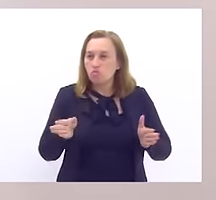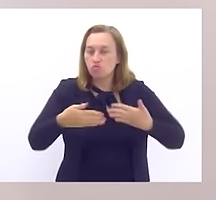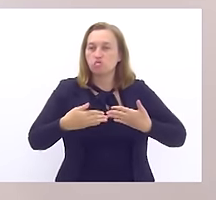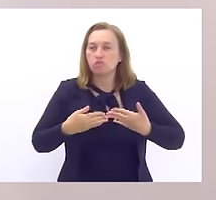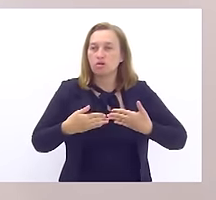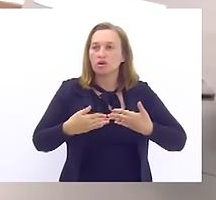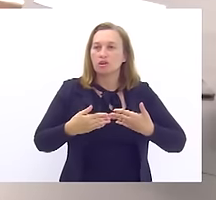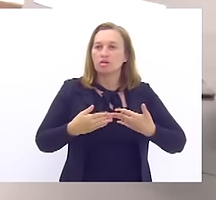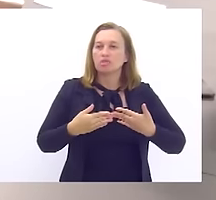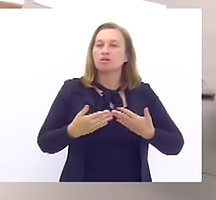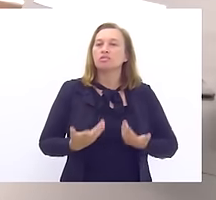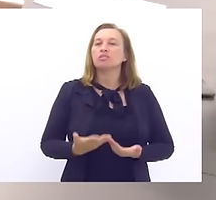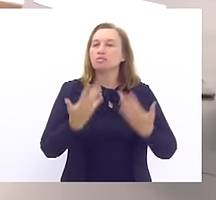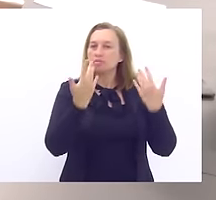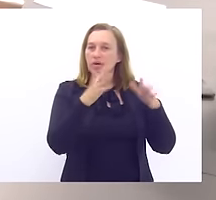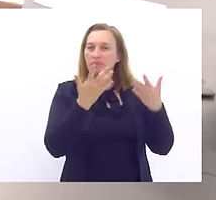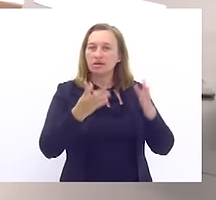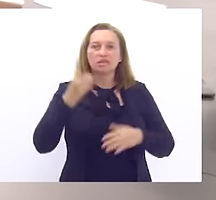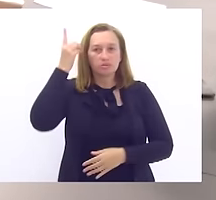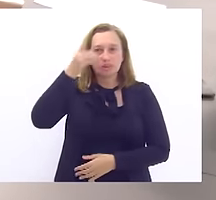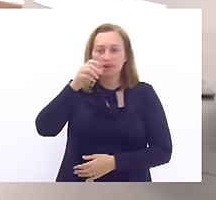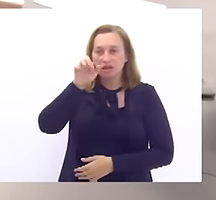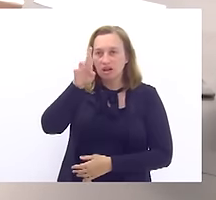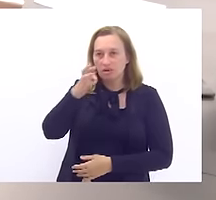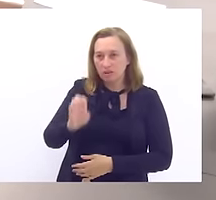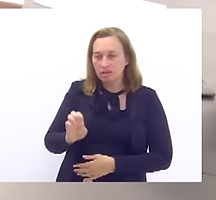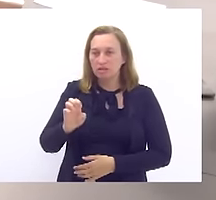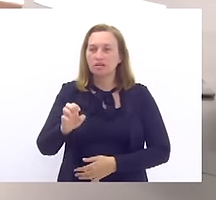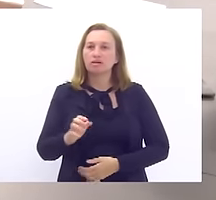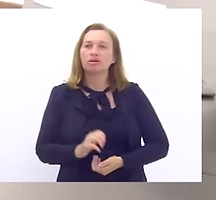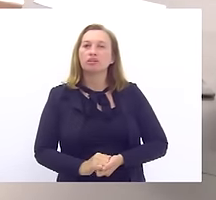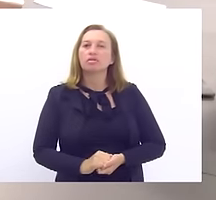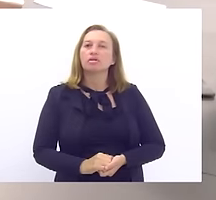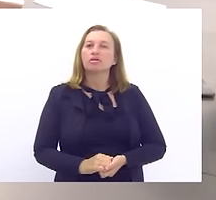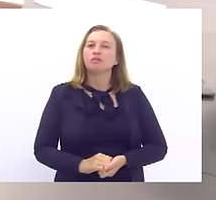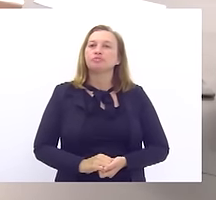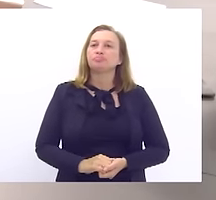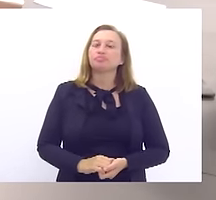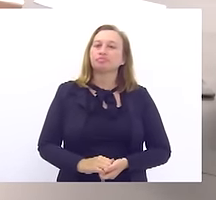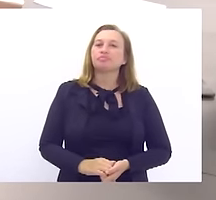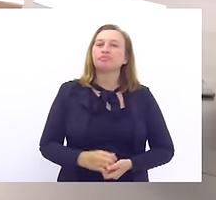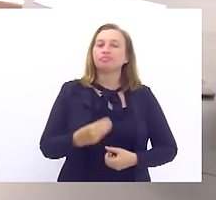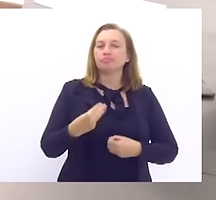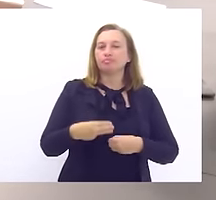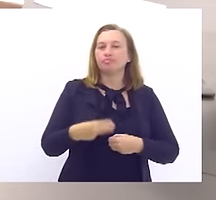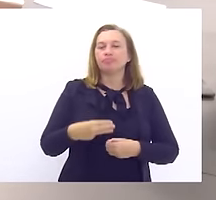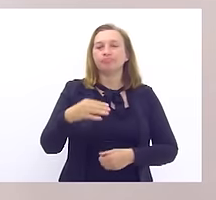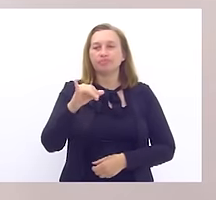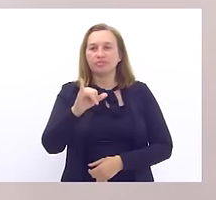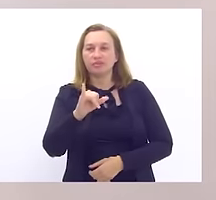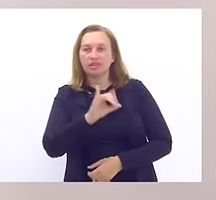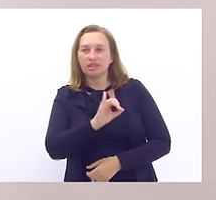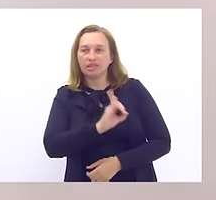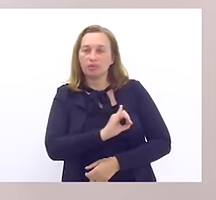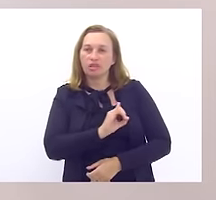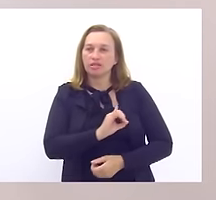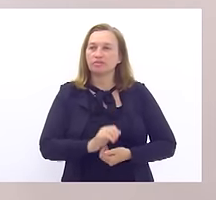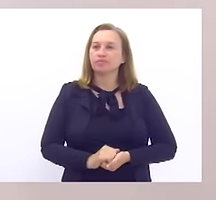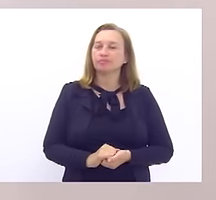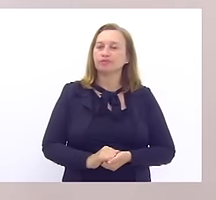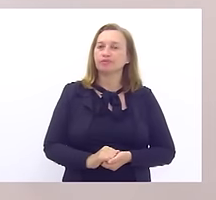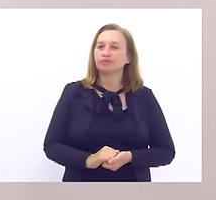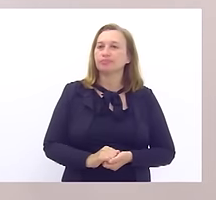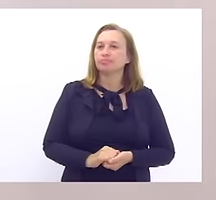Parabéns deputado de laroni ao prefeito de lá olha do município de Itaboraí quero passar a palavra